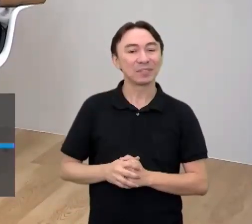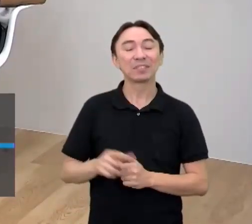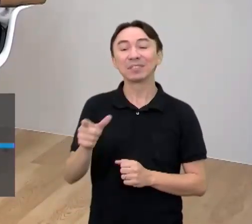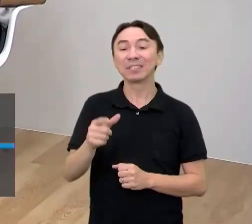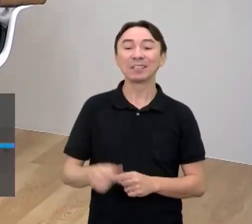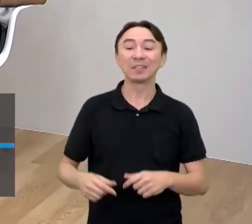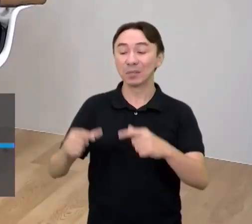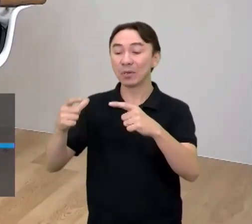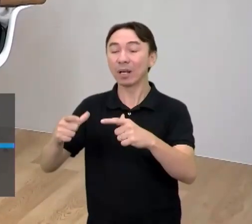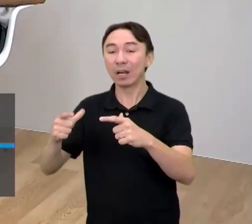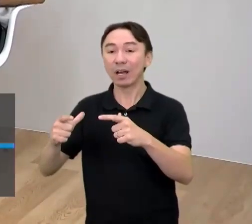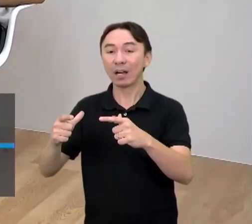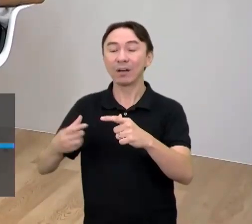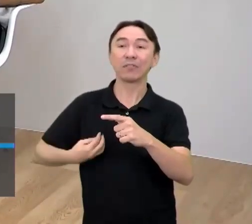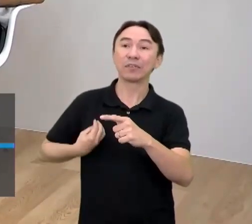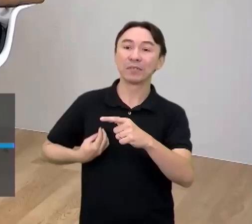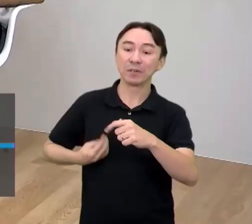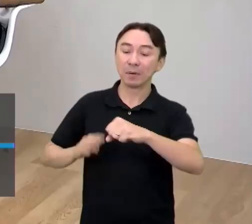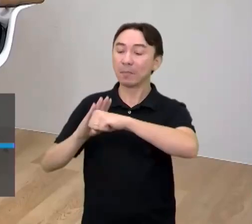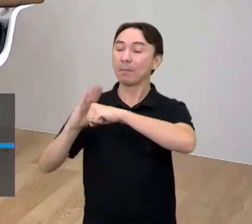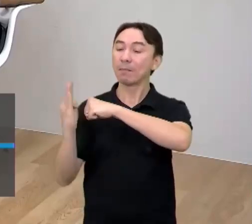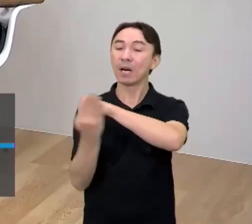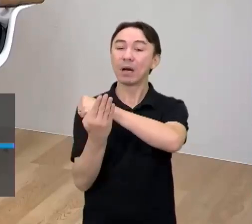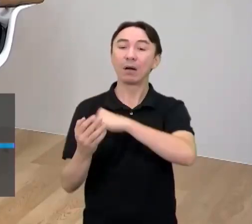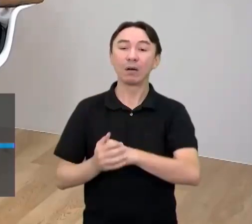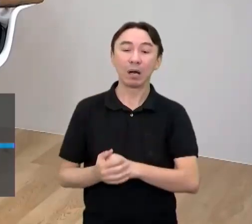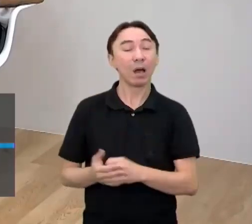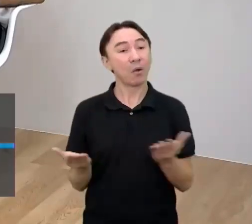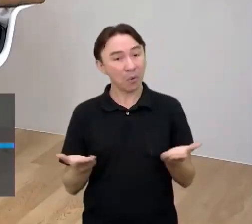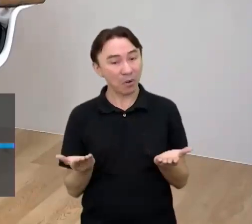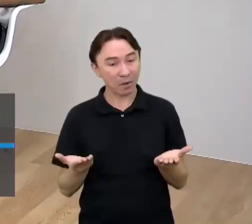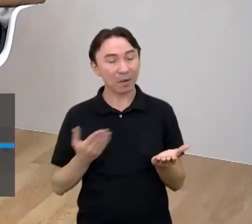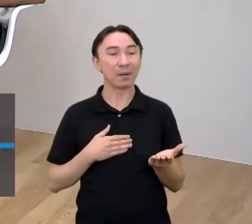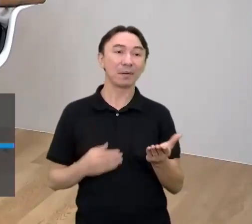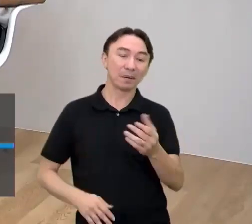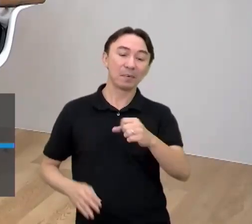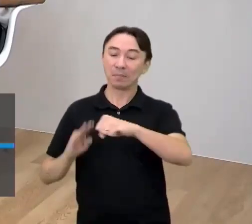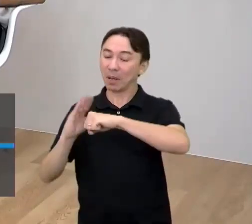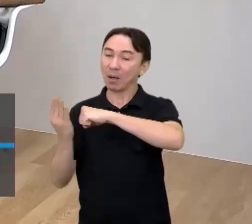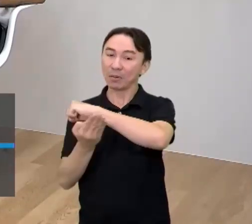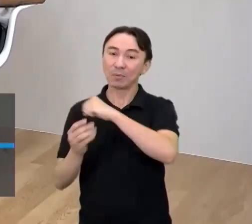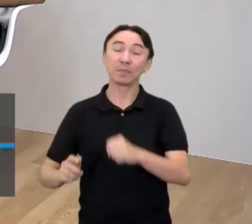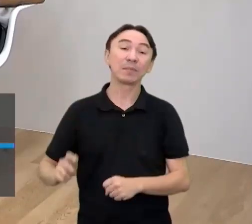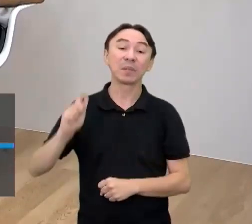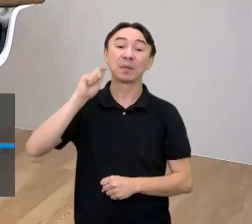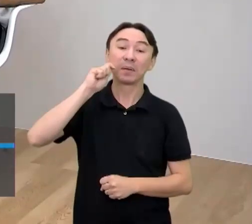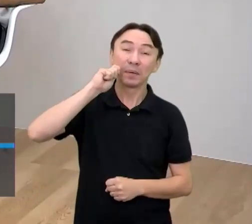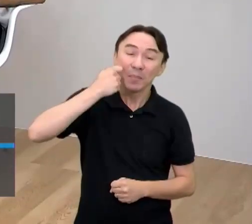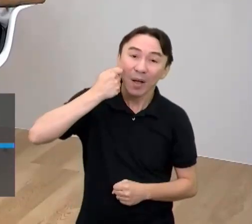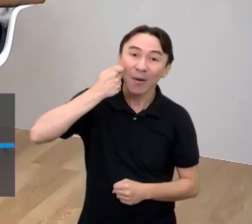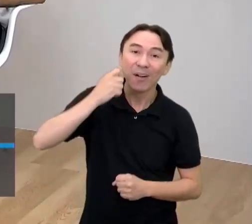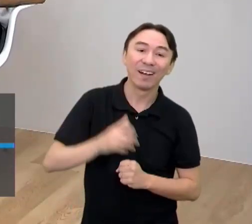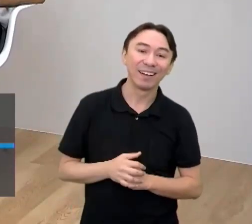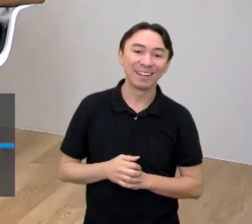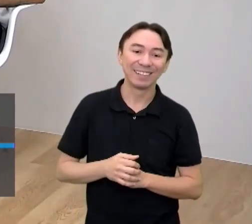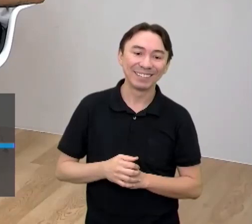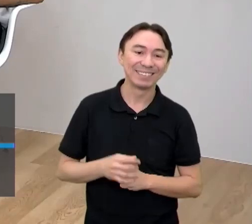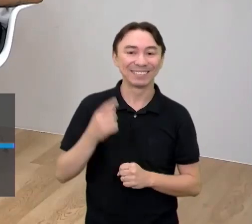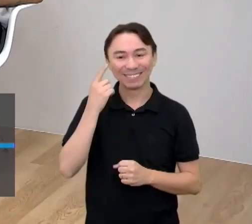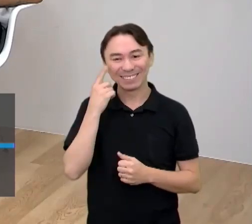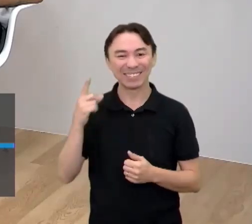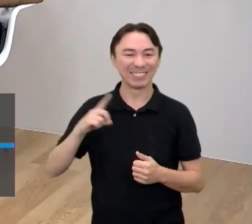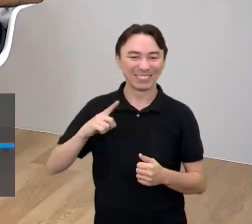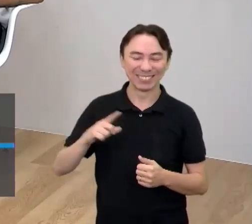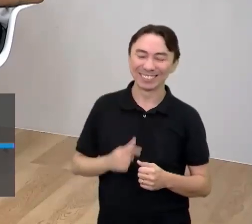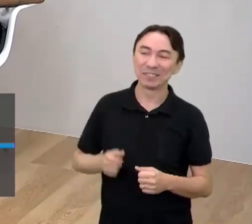qual bairro? Eu tô morando agora no Limão. Limão, no Limão. Nossa, o que deve ter de piadinha, como